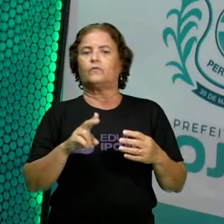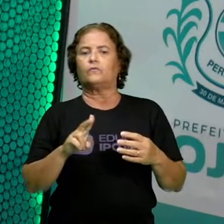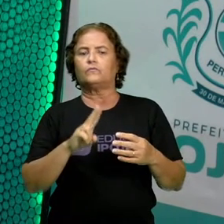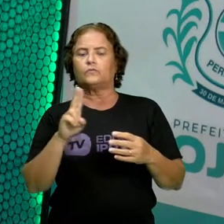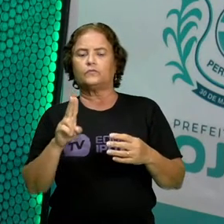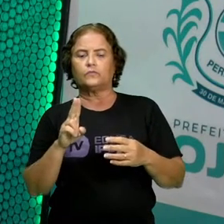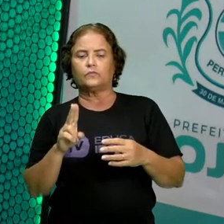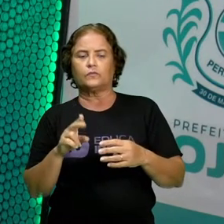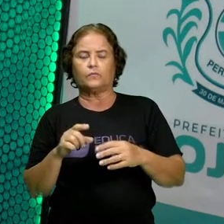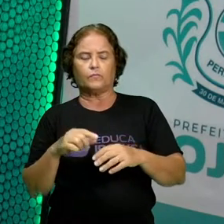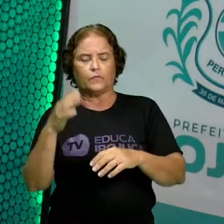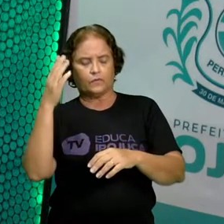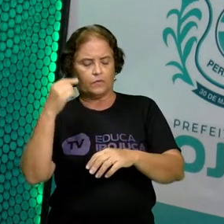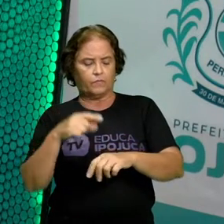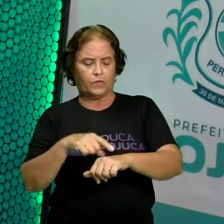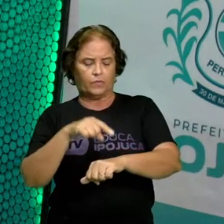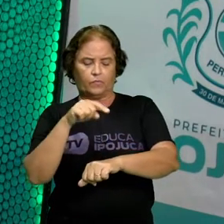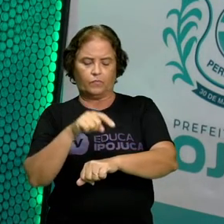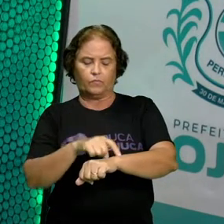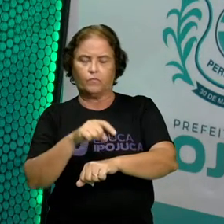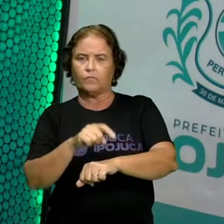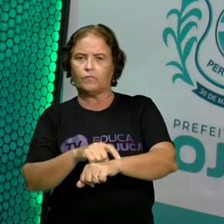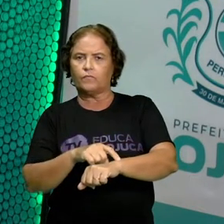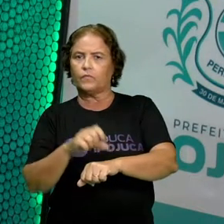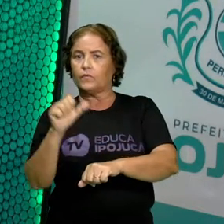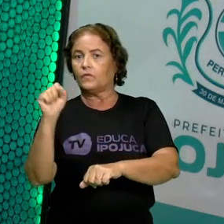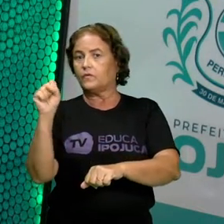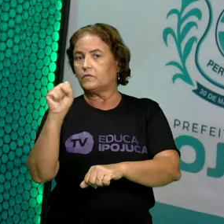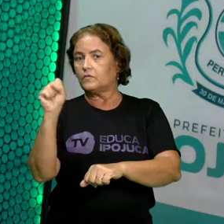segundos, minutos e horas.